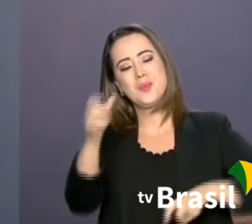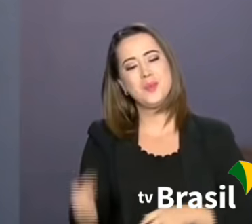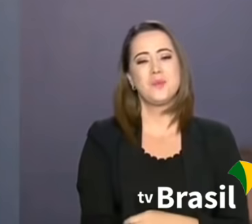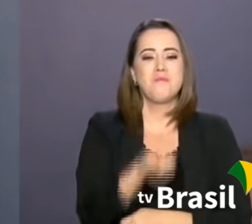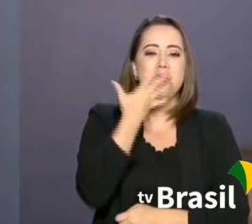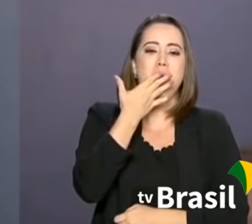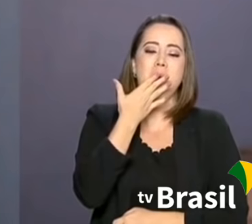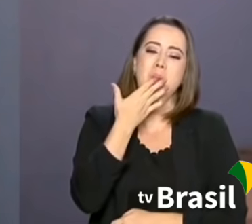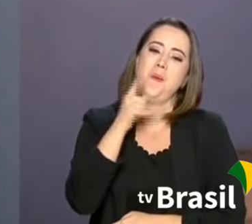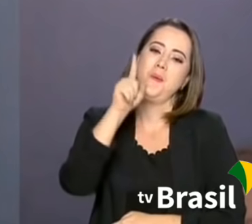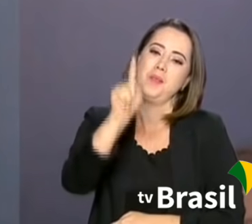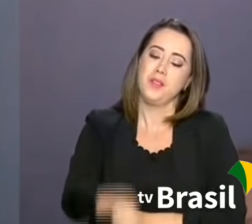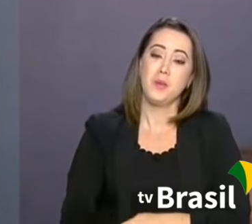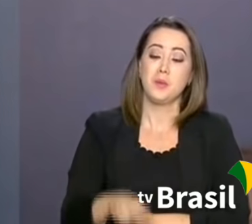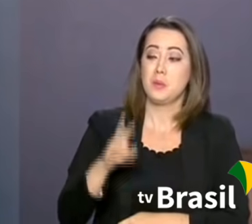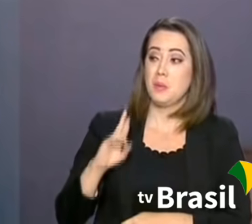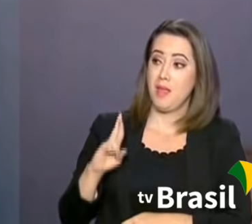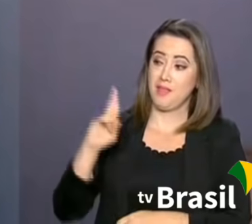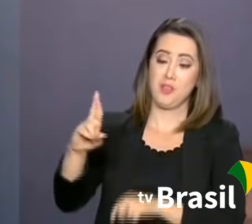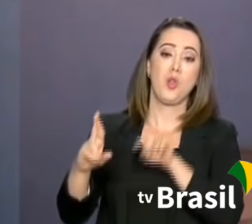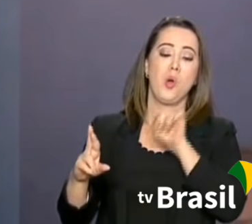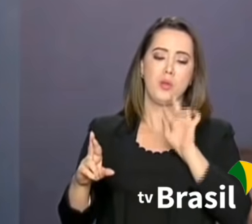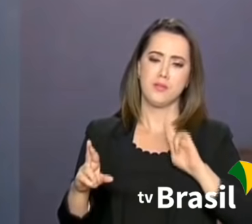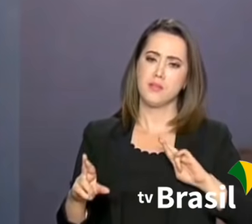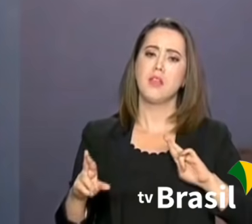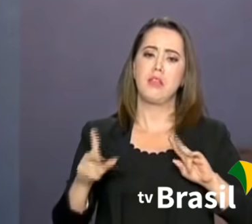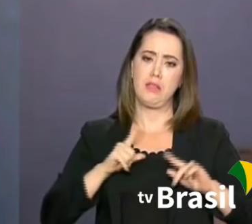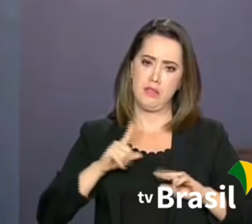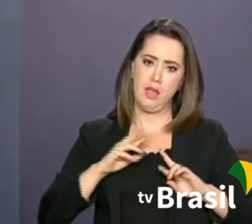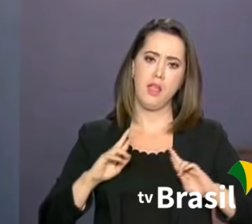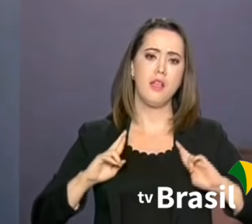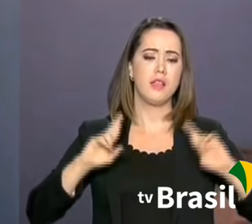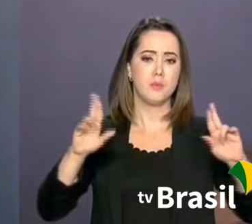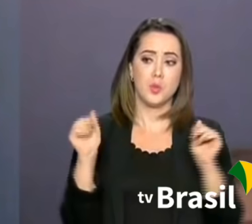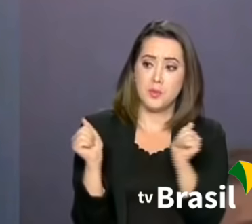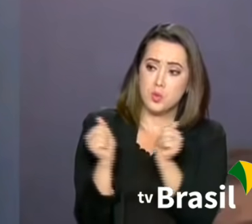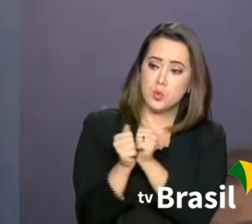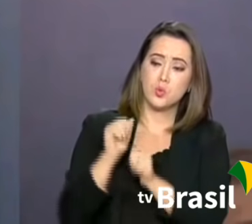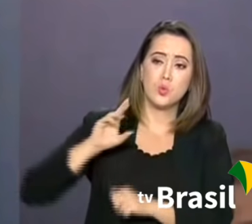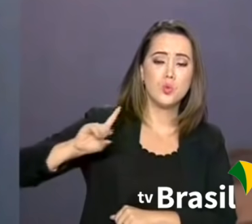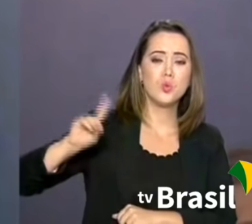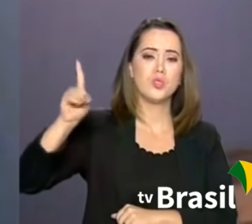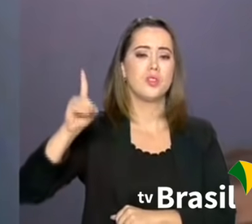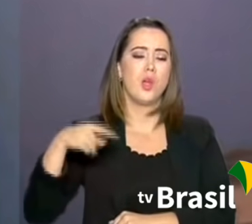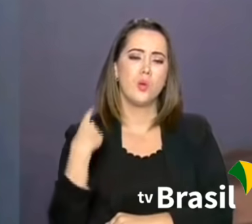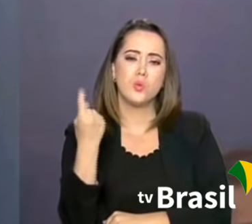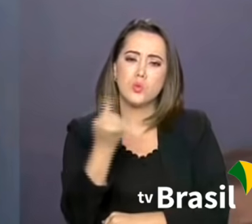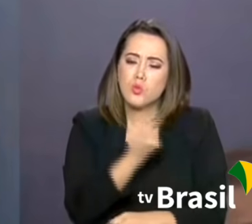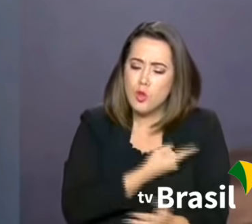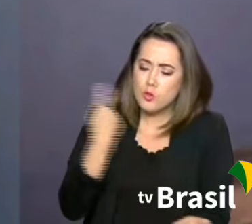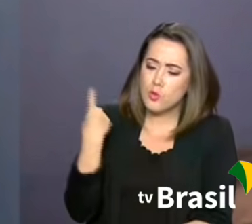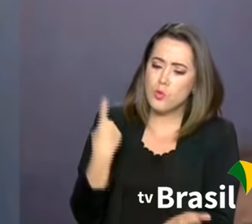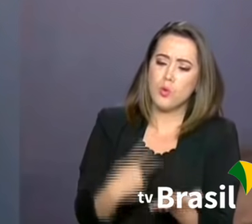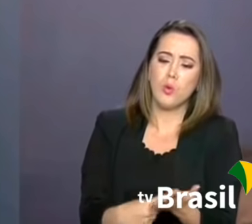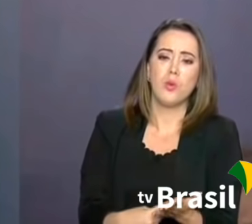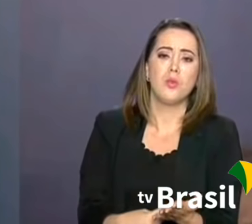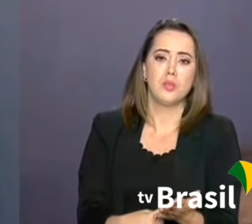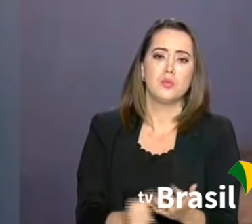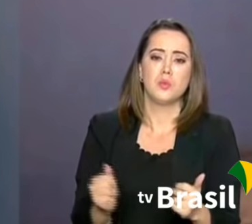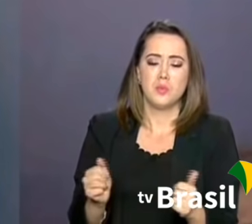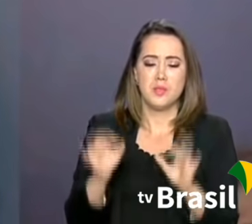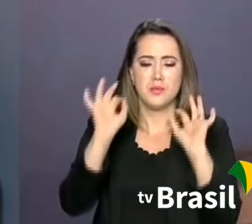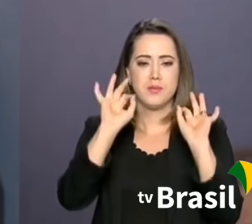com autoridades responsáveis e ao lado de Deus, nós cumpriremos essa